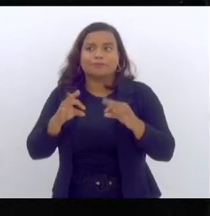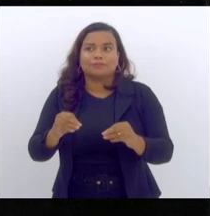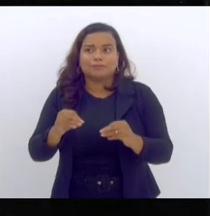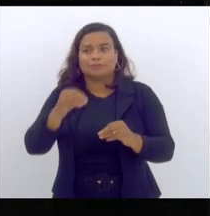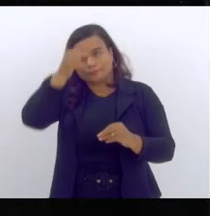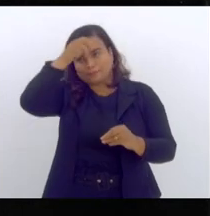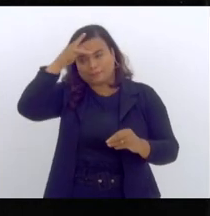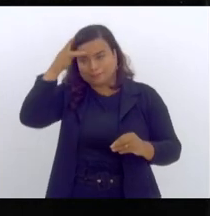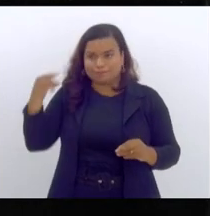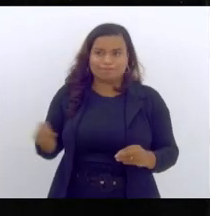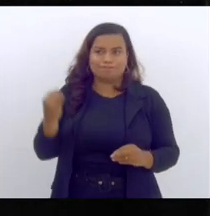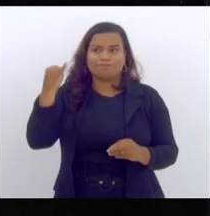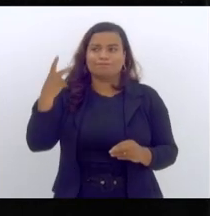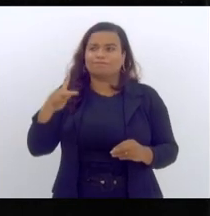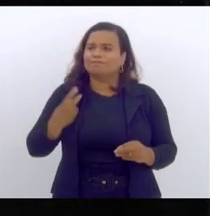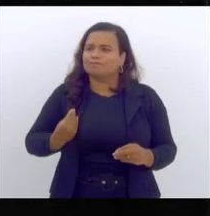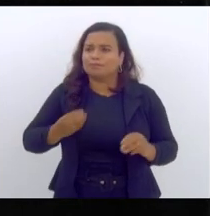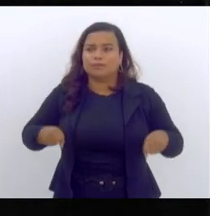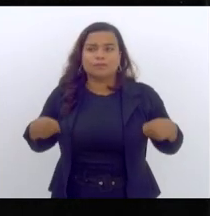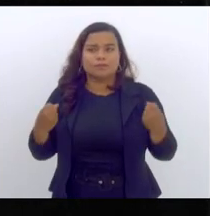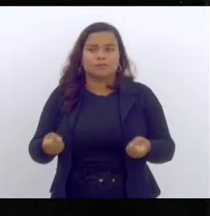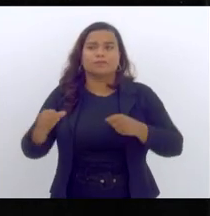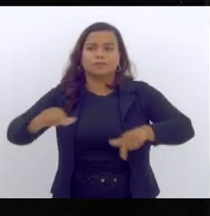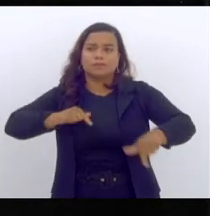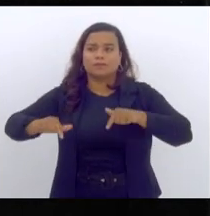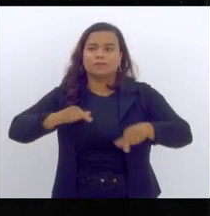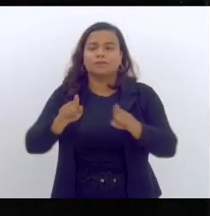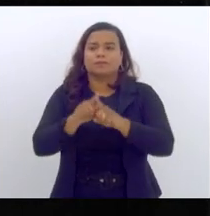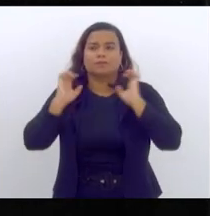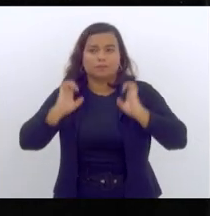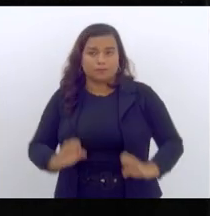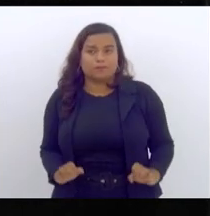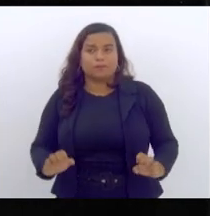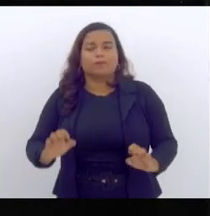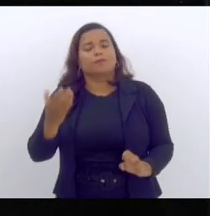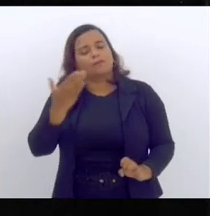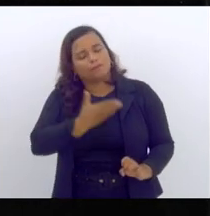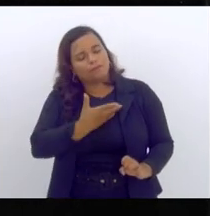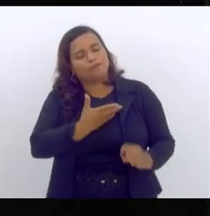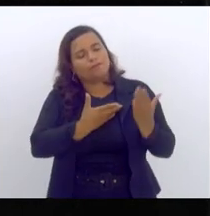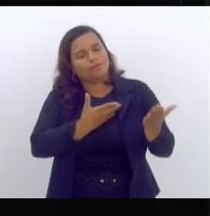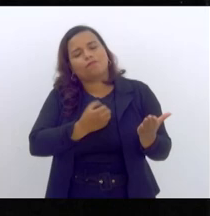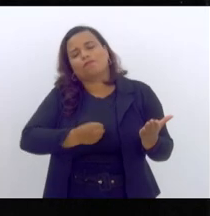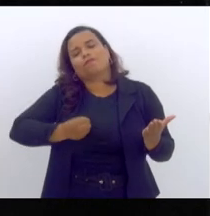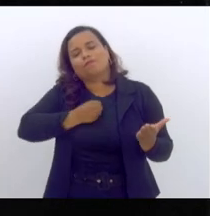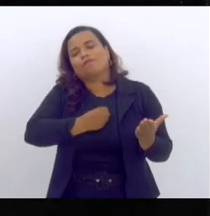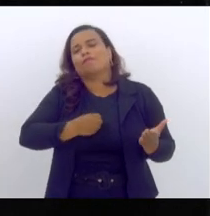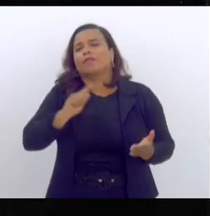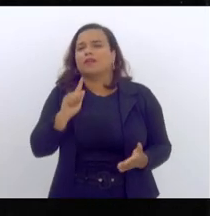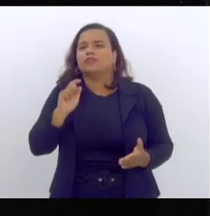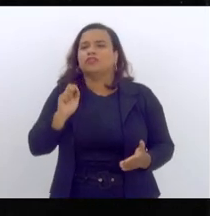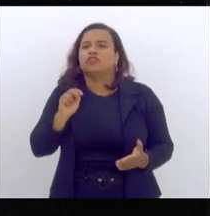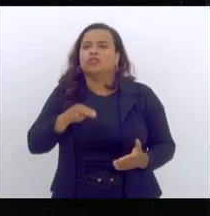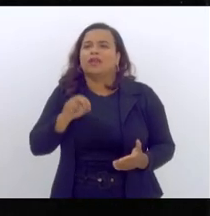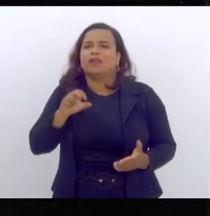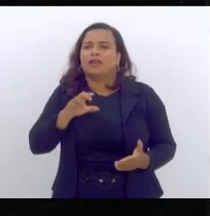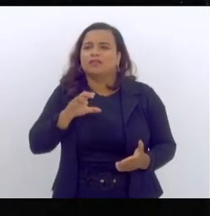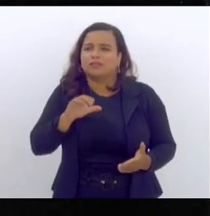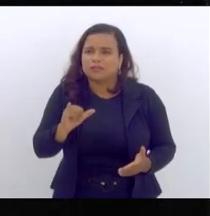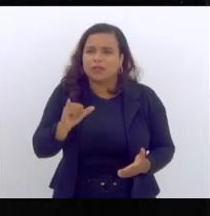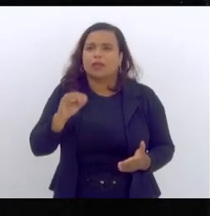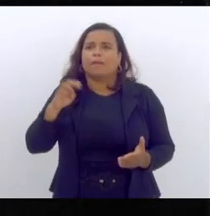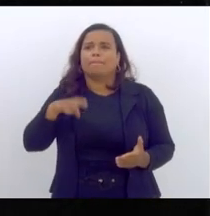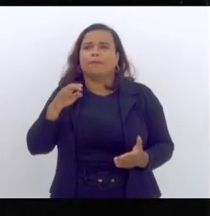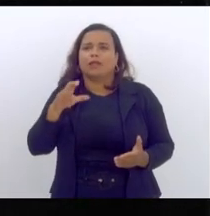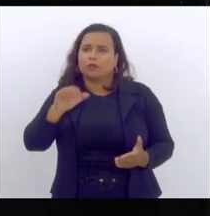sempre parou a sua vida pelo trabalho pela ética o nosso querido e saudoso Genesis Mendonça mais